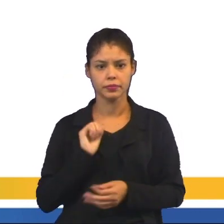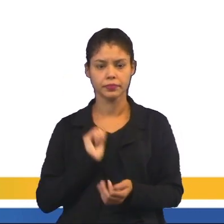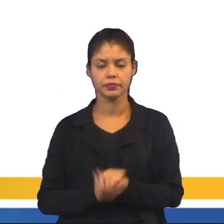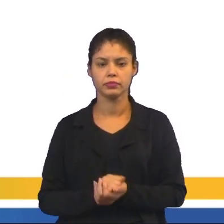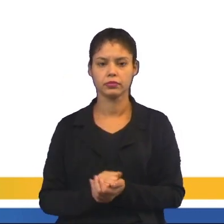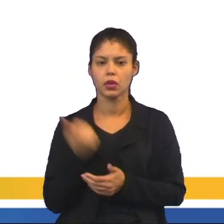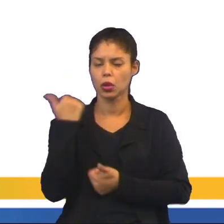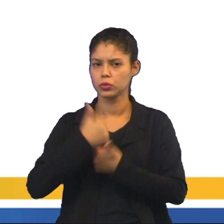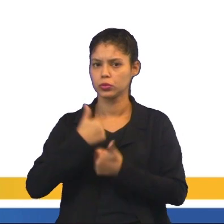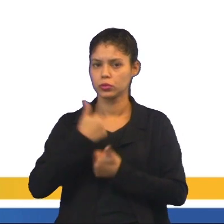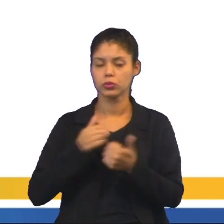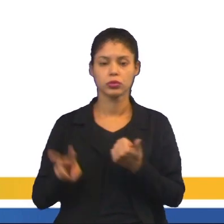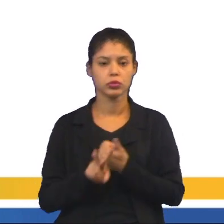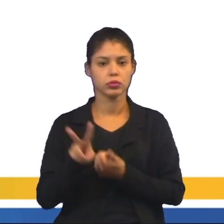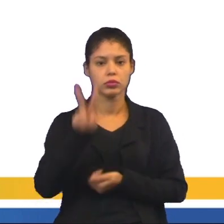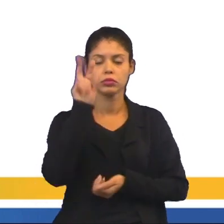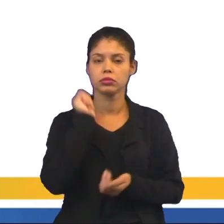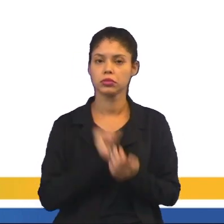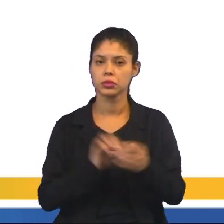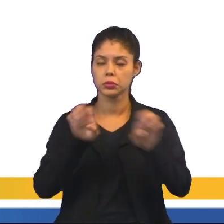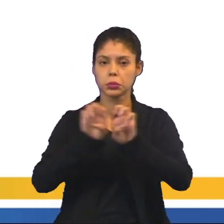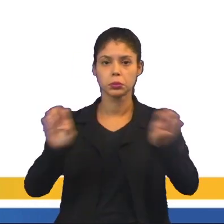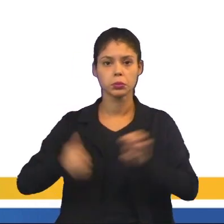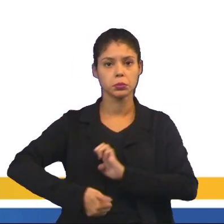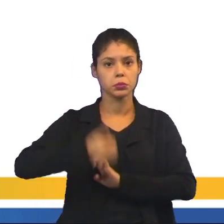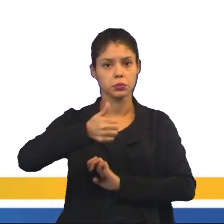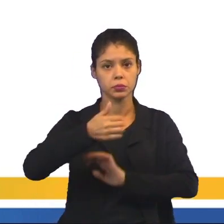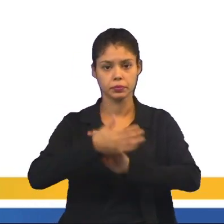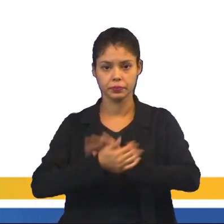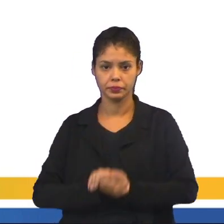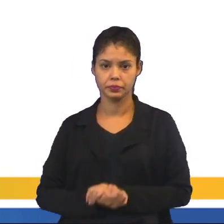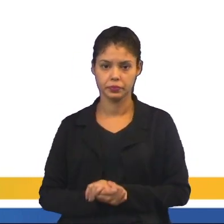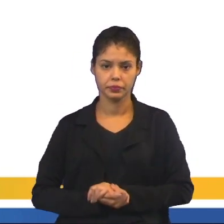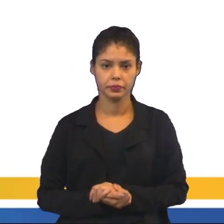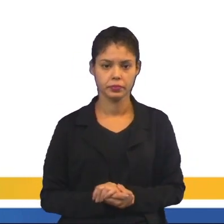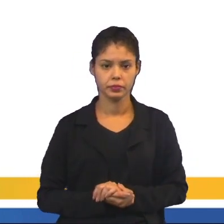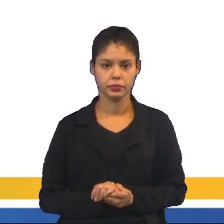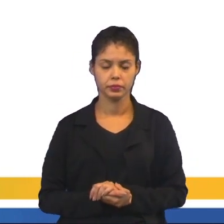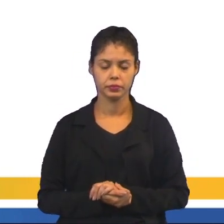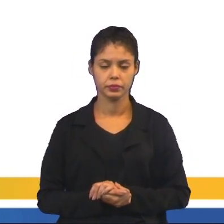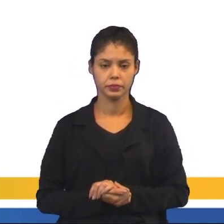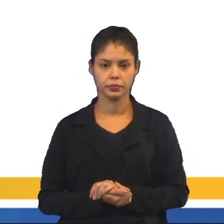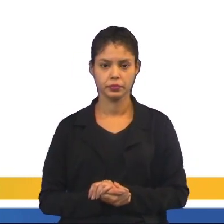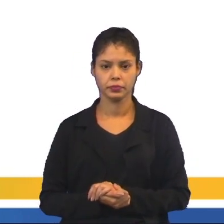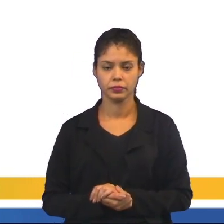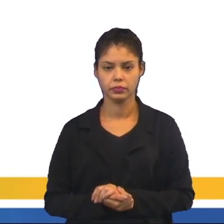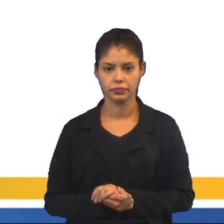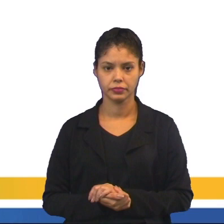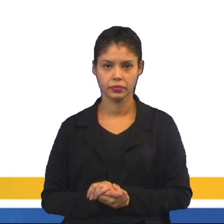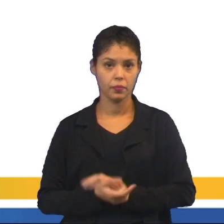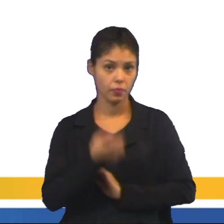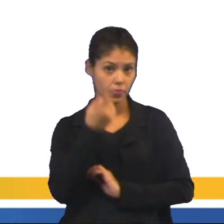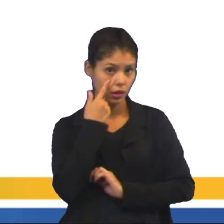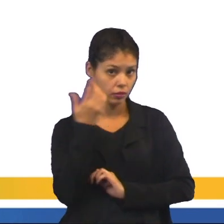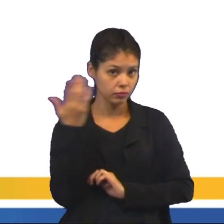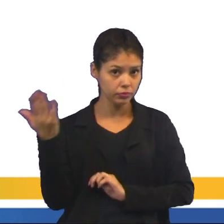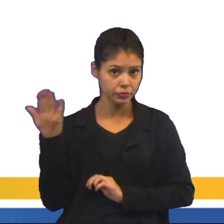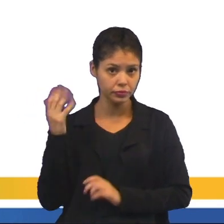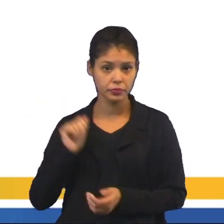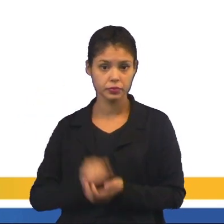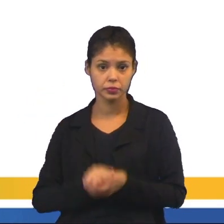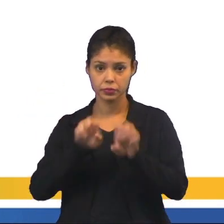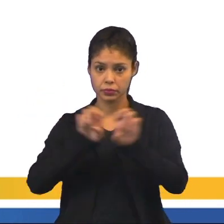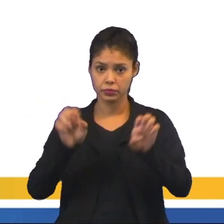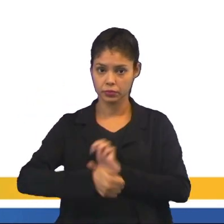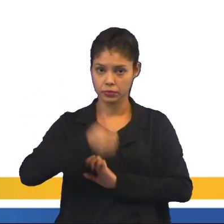x, realizando a substituição do valor de y na equação 1. Então, observe aí que eu trouxe a